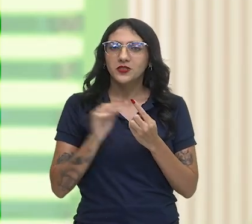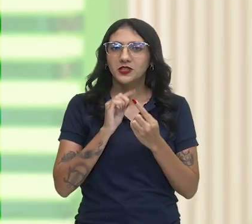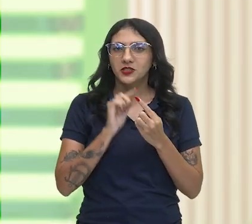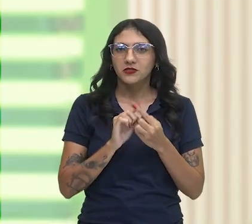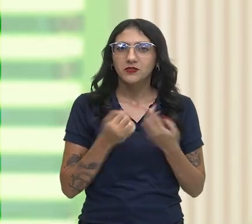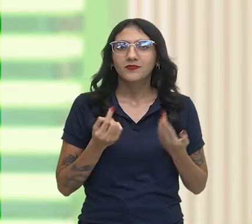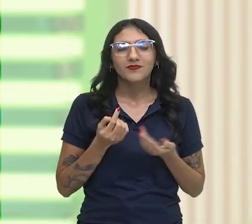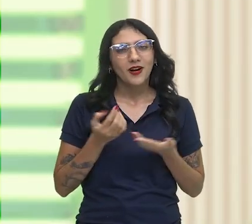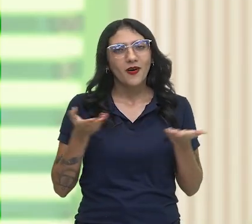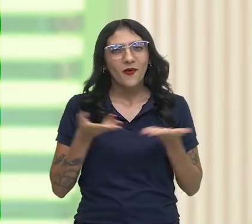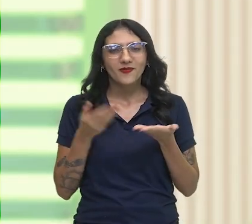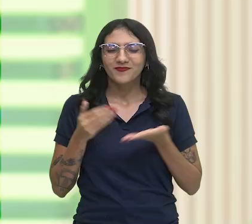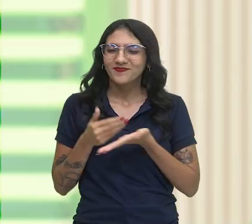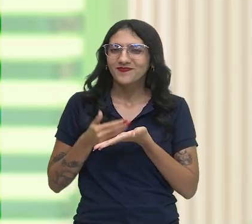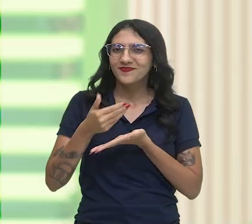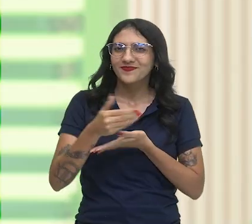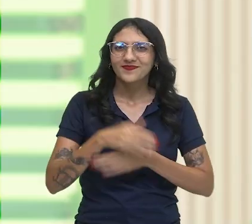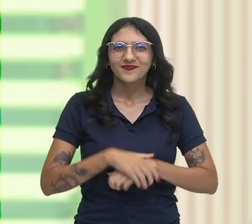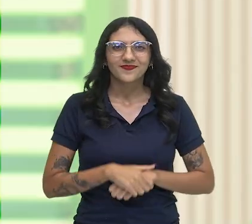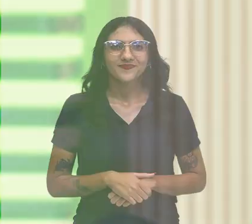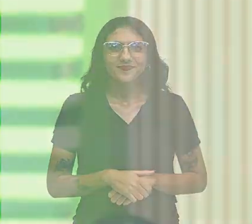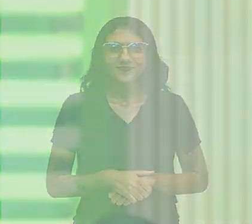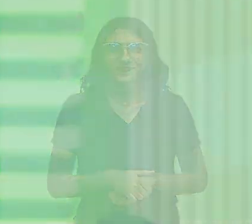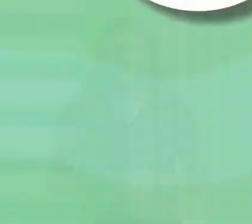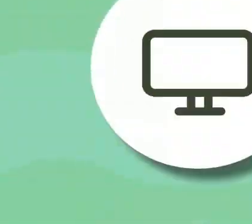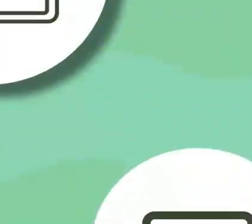conhecimento, e agora vamos dar início à nossa aula.